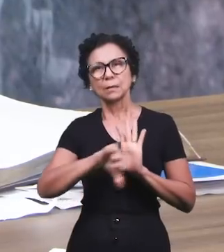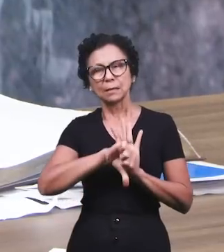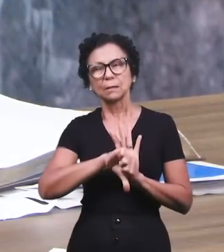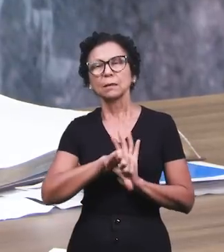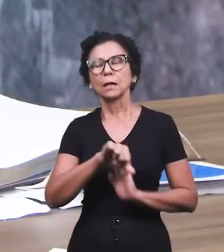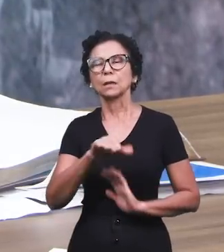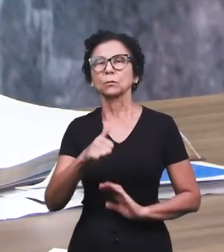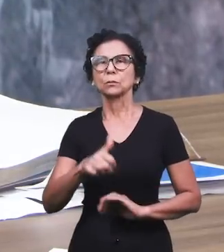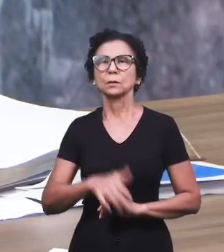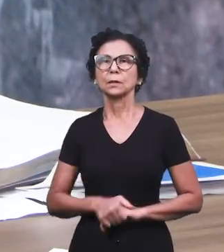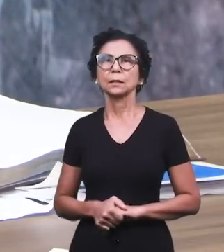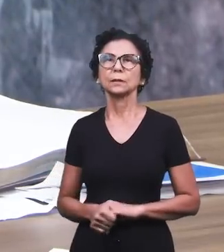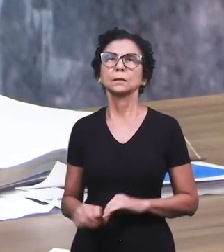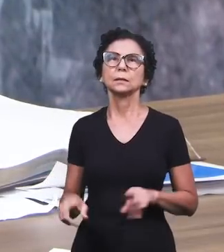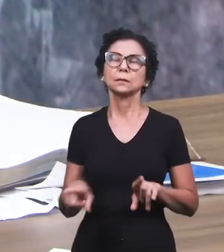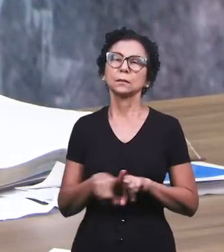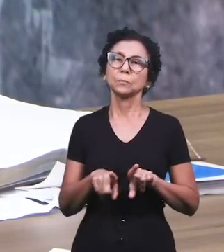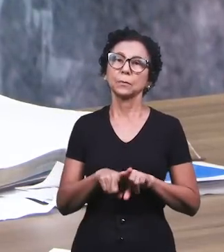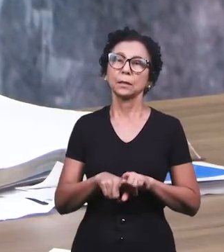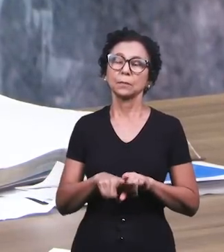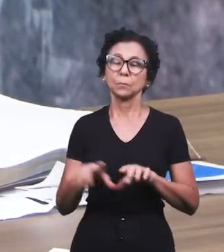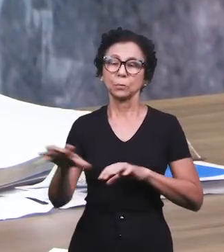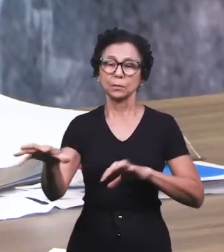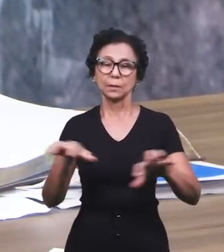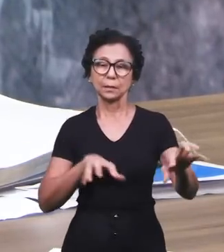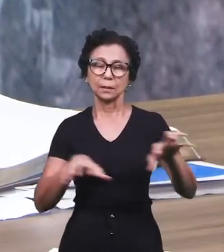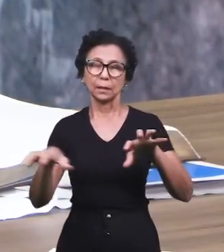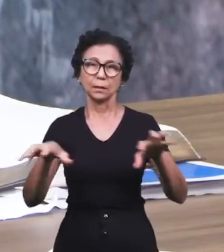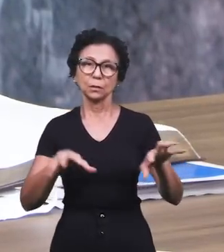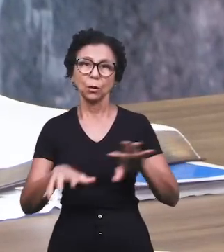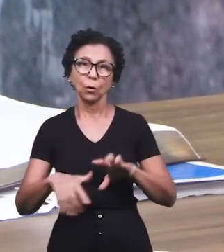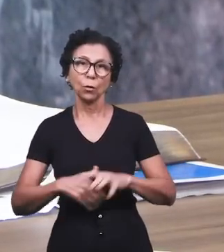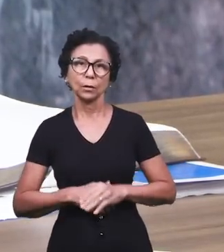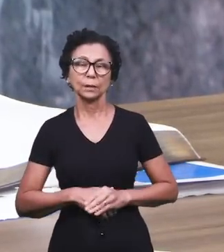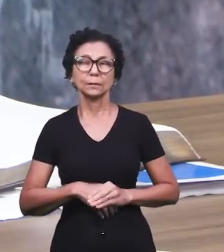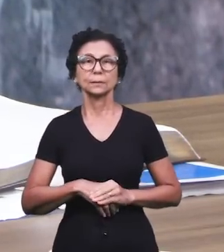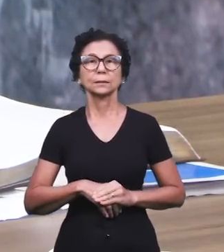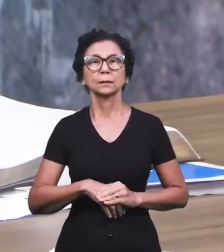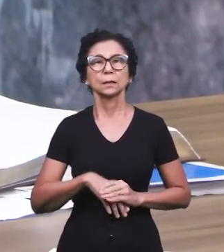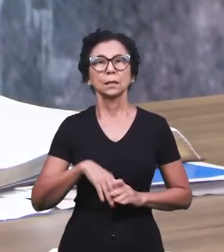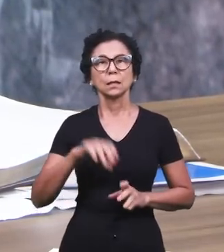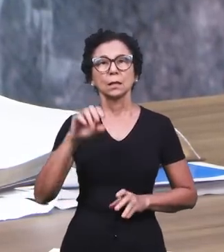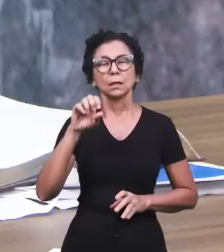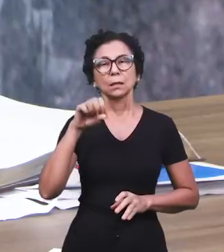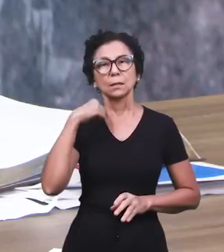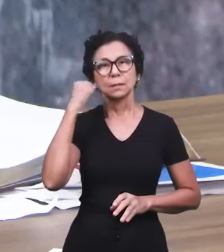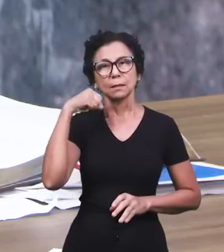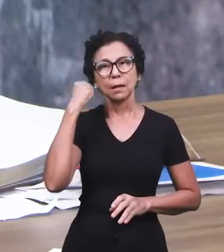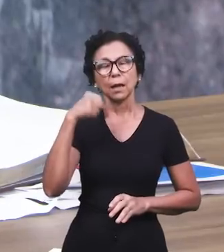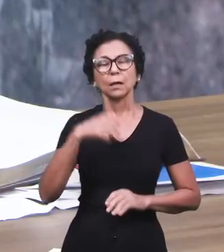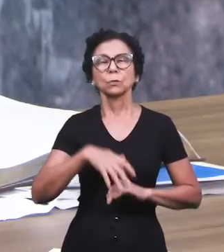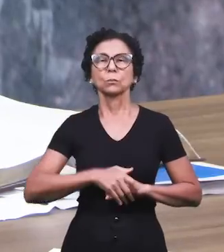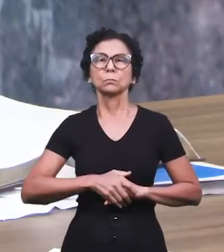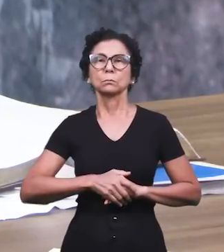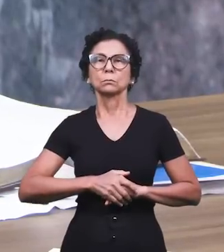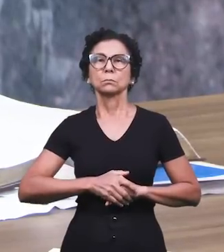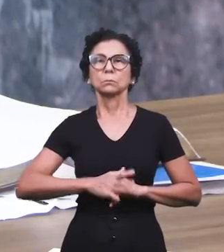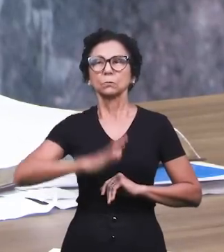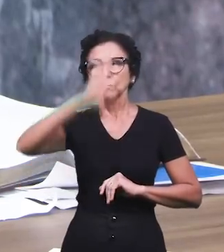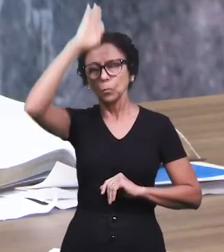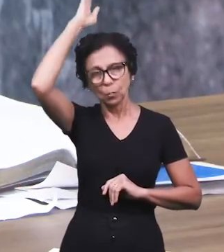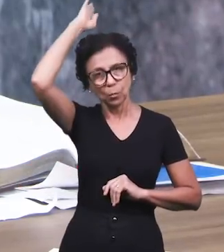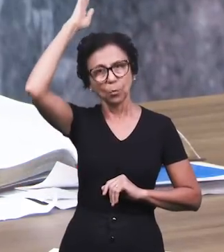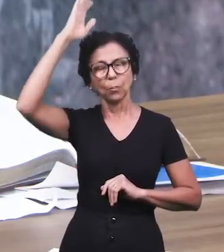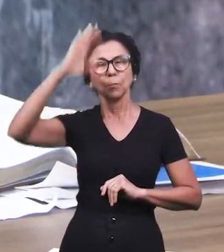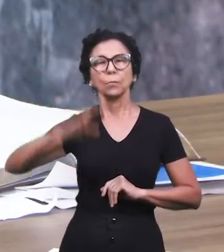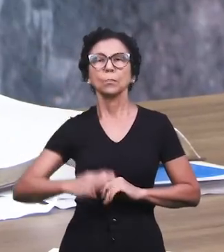existindo. Havia as províncias senatoriais, que eram governadas diretamente pelo Senado de Roma. Então, Roma tem muito essa pretensão